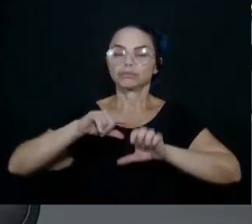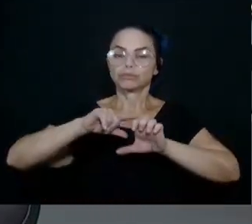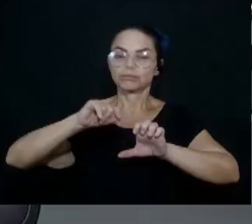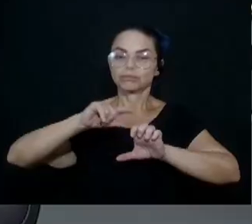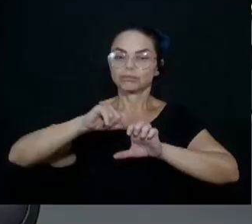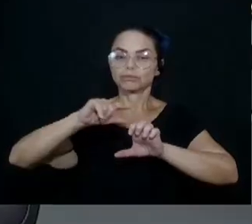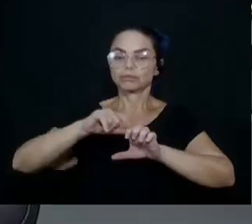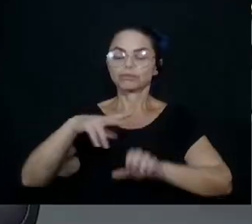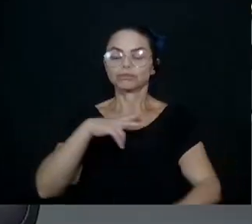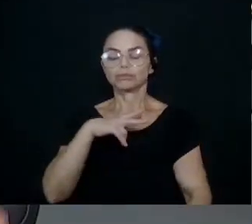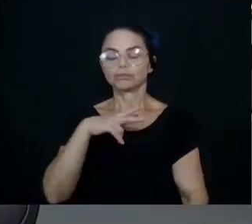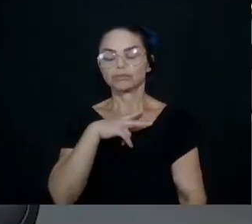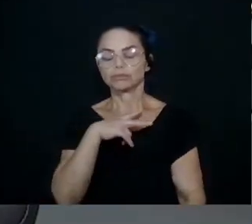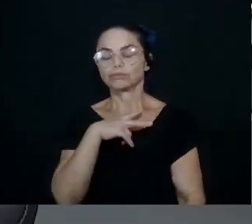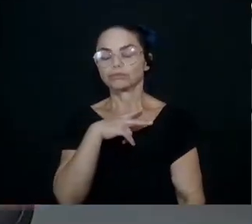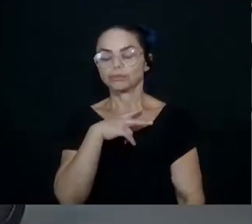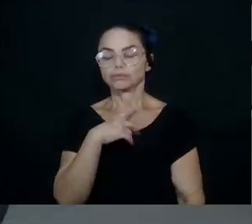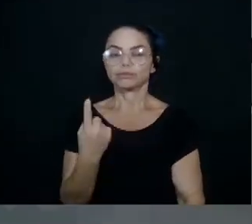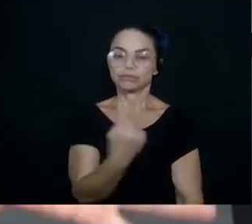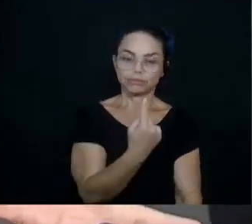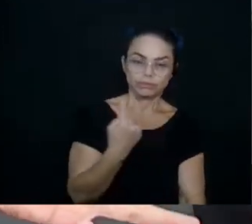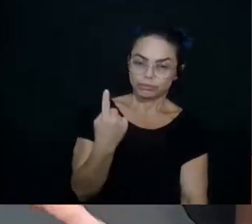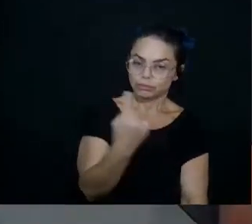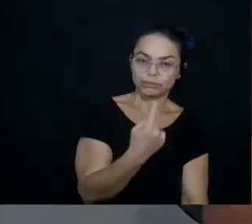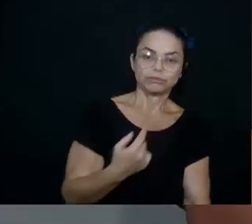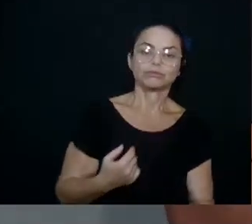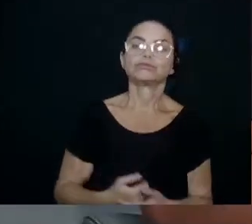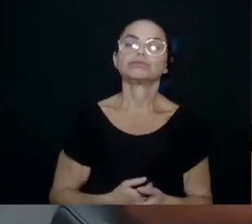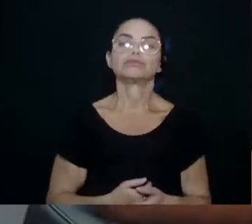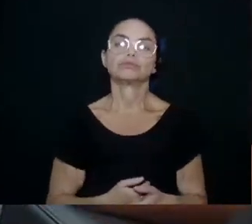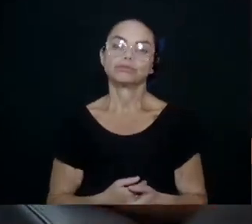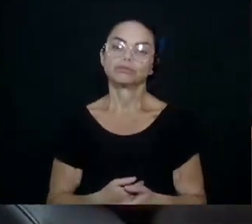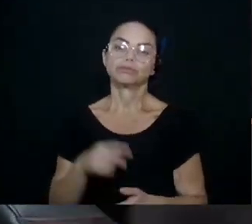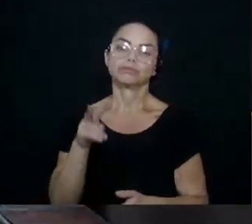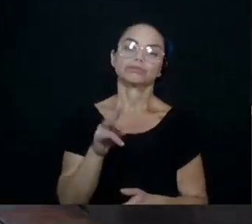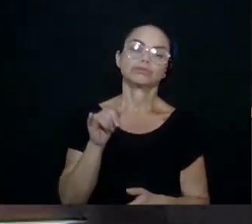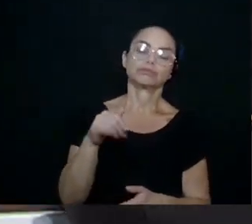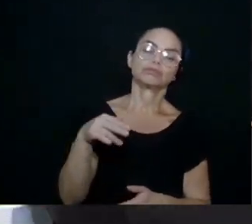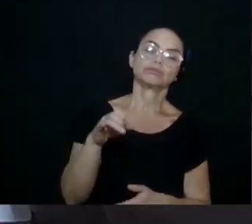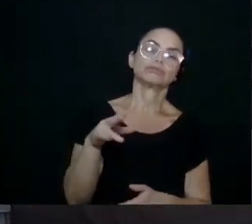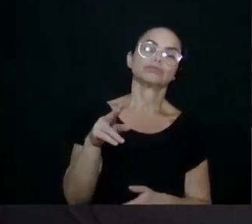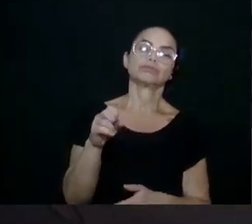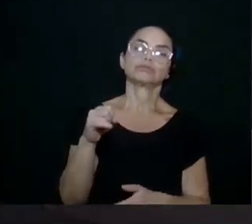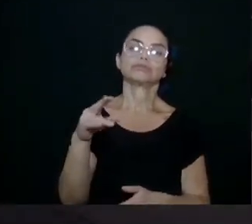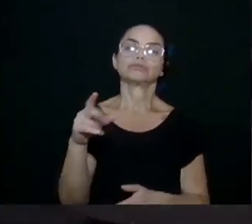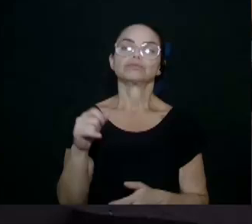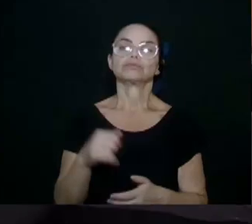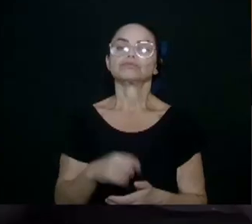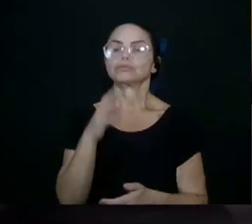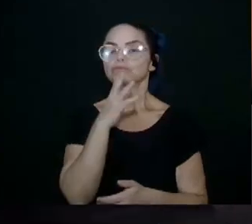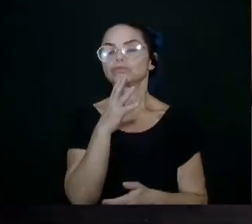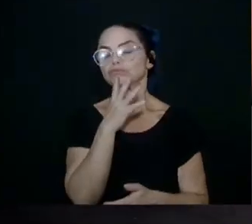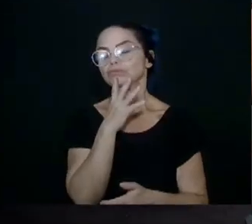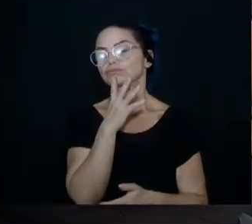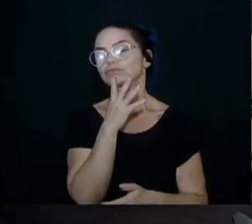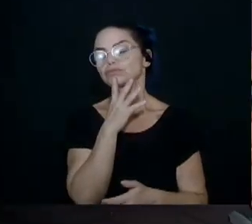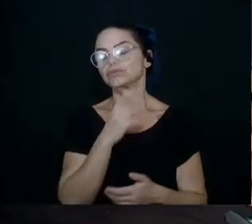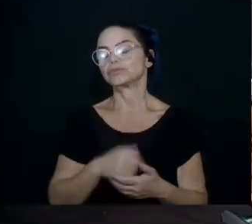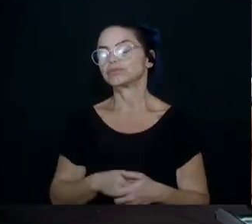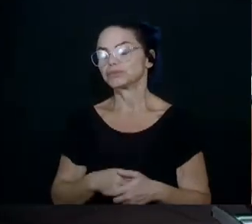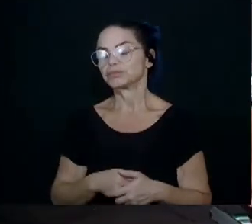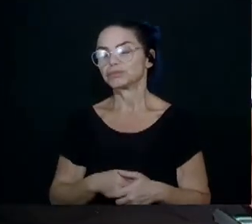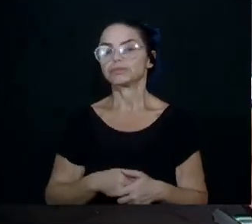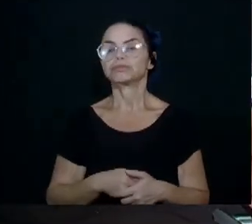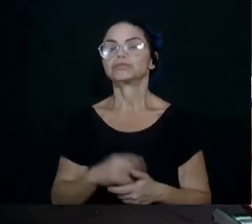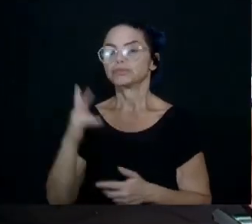individuais na área. Um deles é o Vinícius, que a gente veio aqui conhecer a história dele. Ele é barbeiro